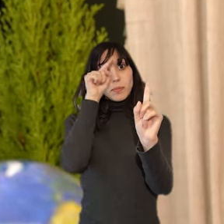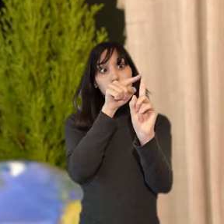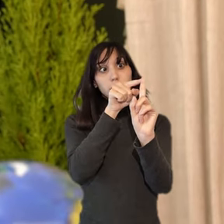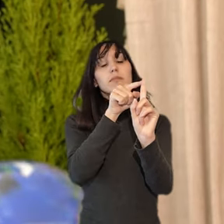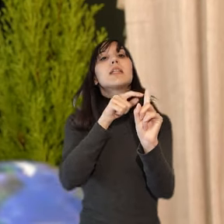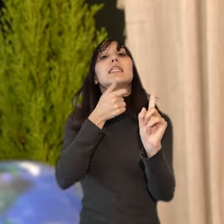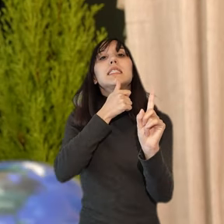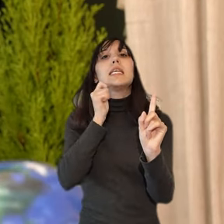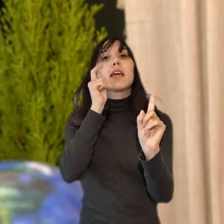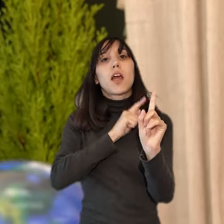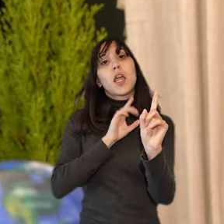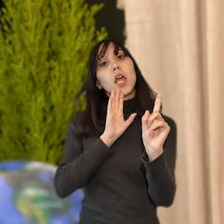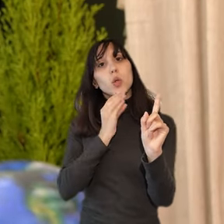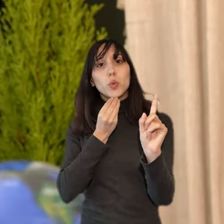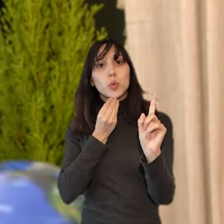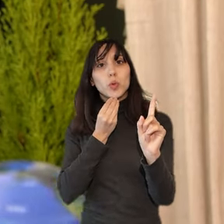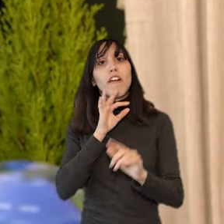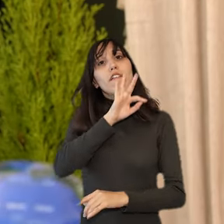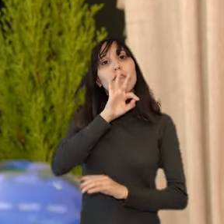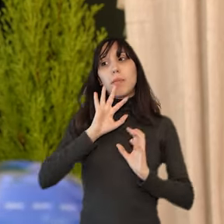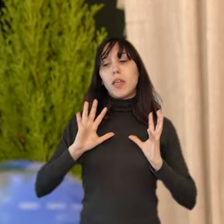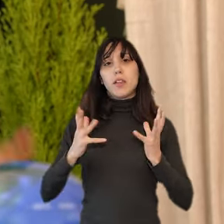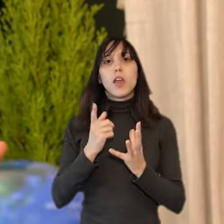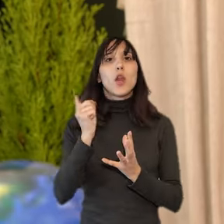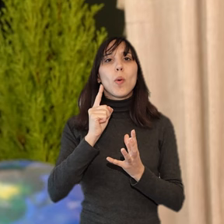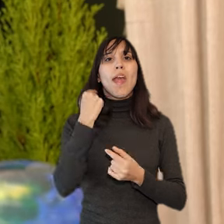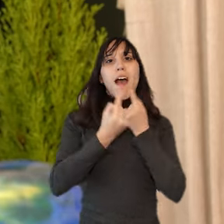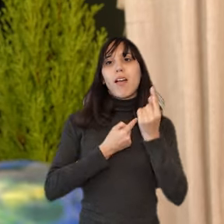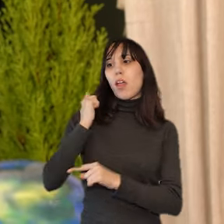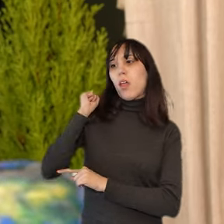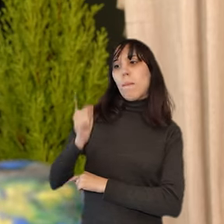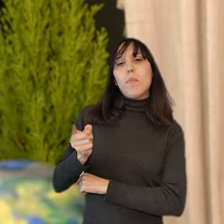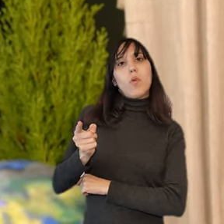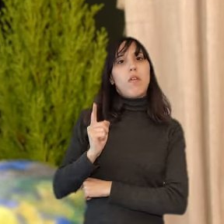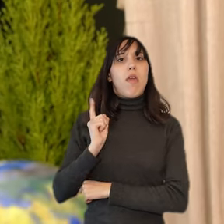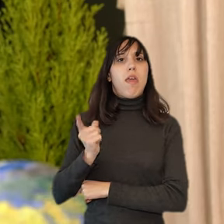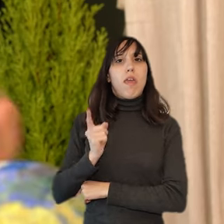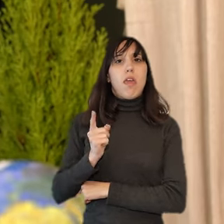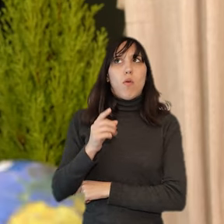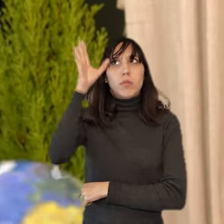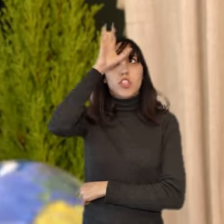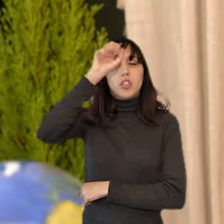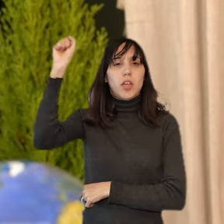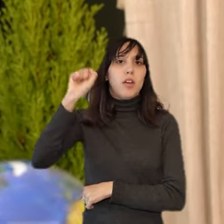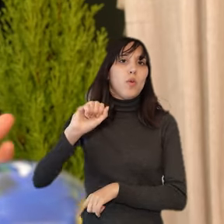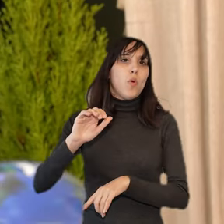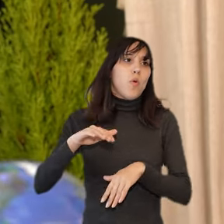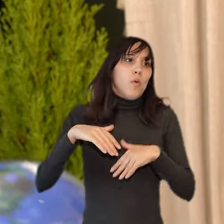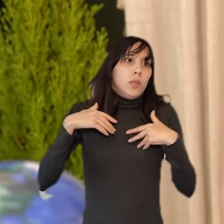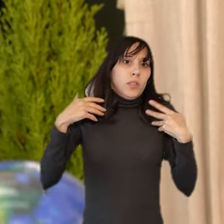que o coloca que é aquela família que define não é uma imposição eh não é de um ministério